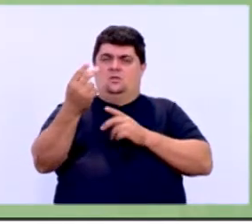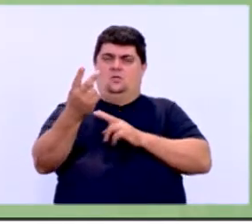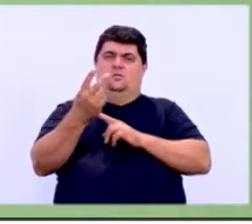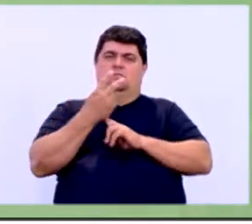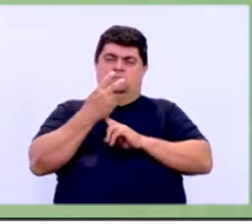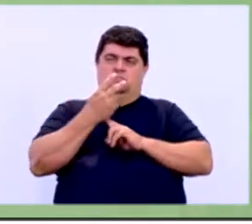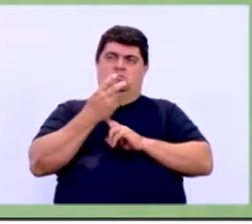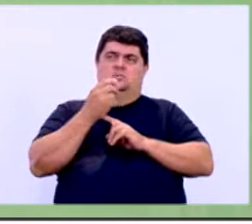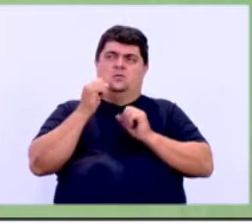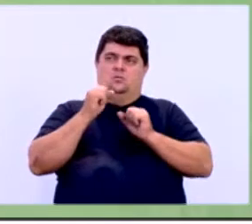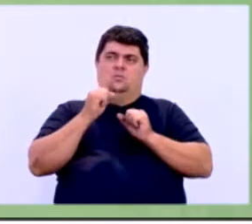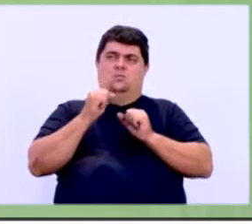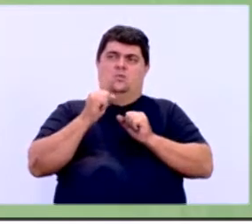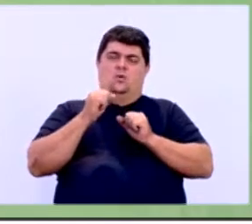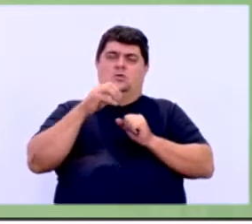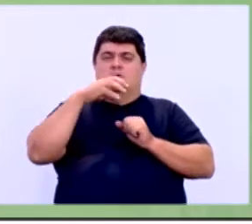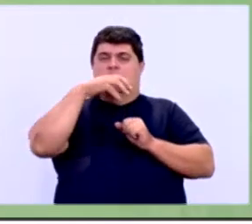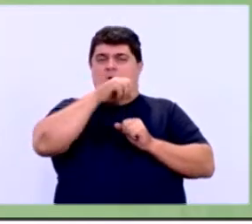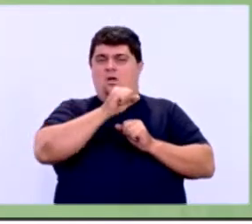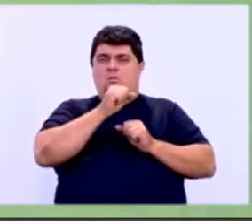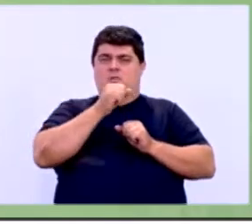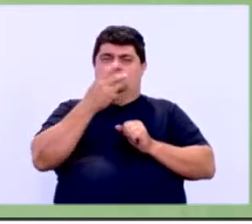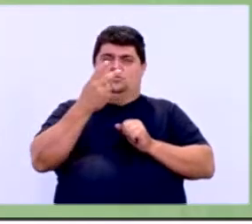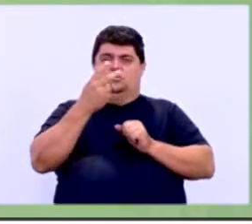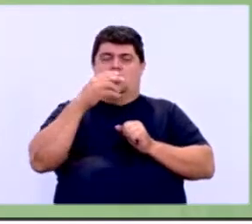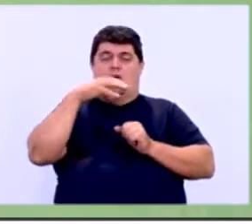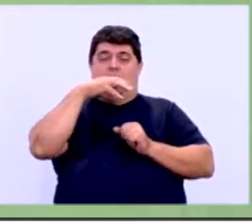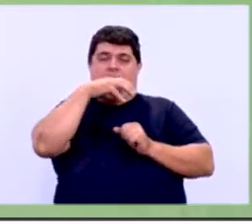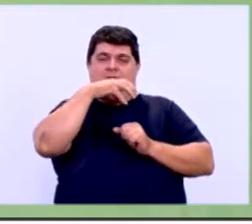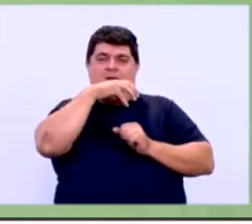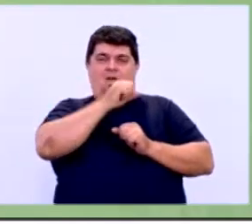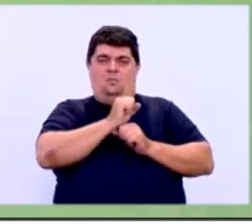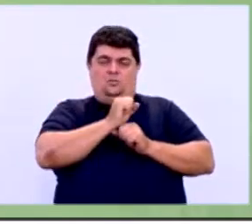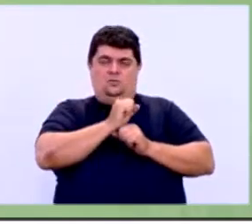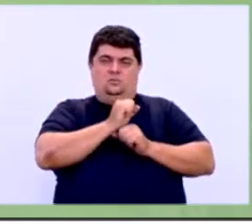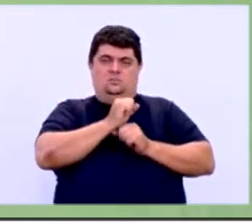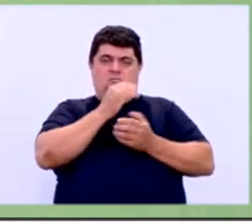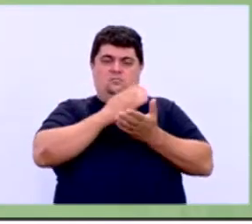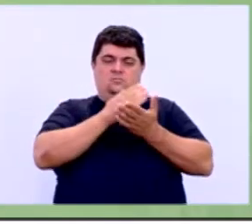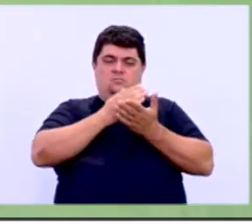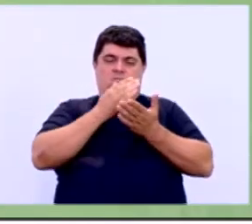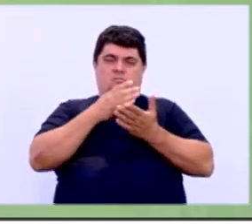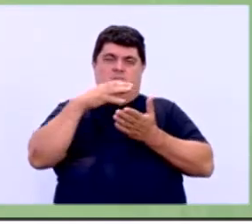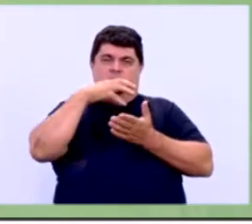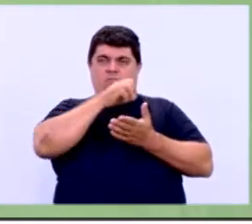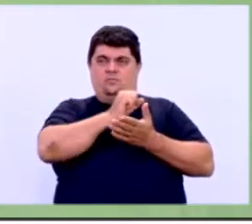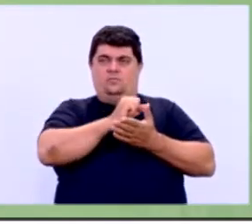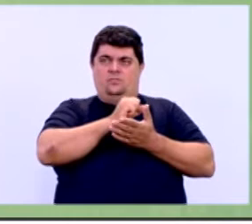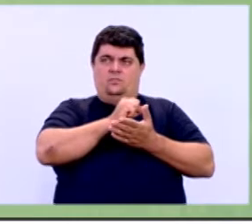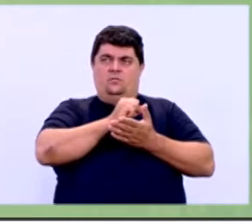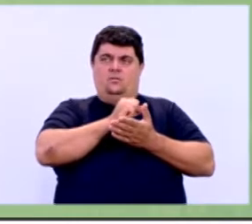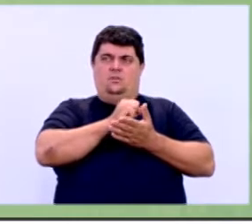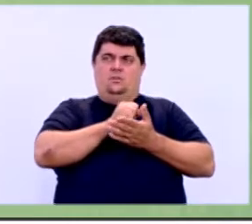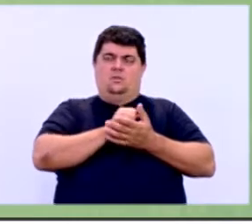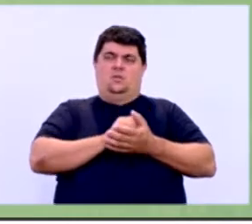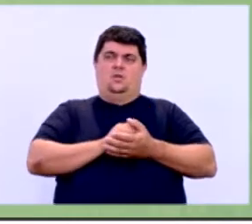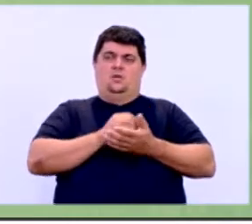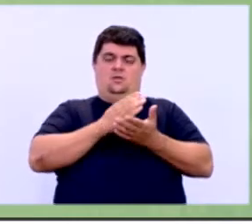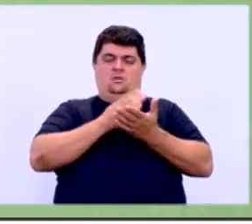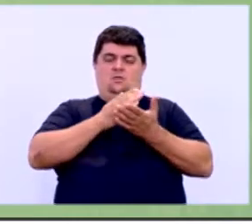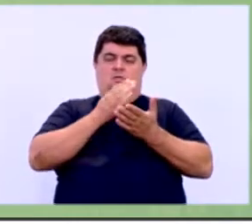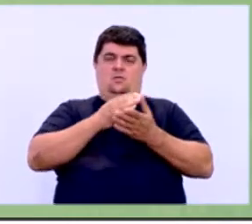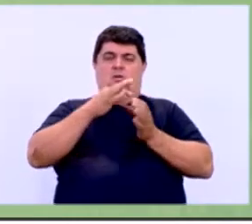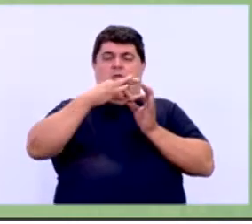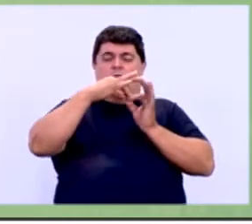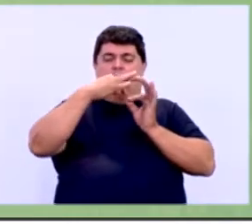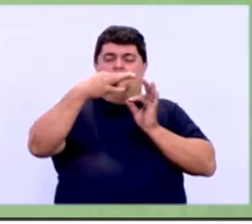tínhamos falado, ele pode ser dividido em duas categorias. Mas nós falamos isso, o financiamento de curto prazo e o